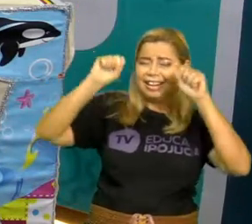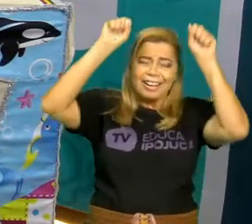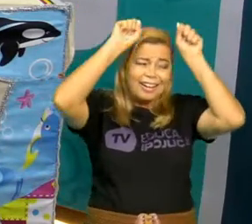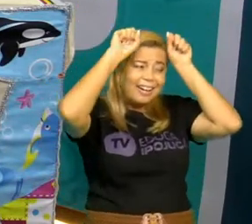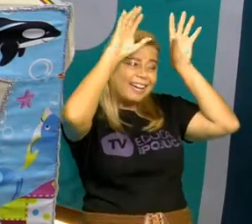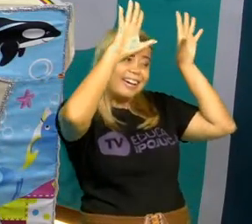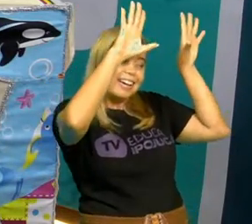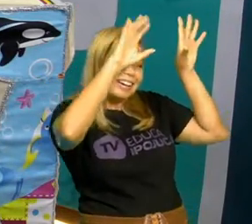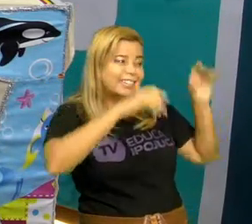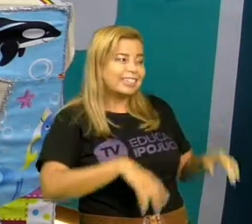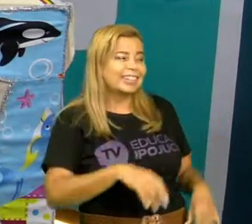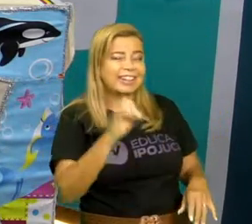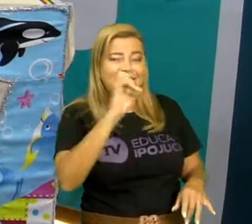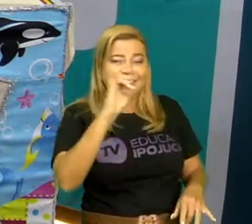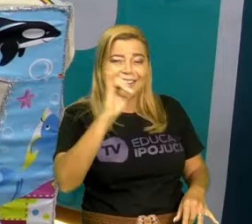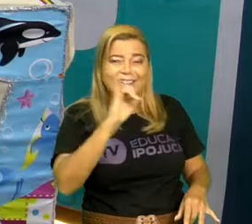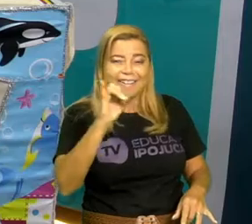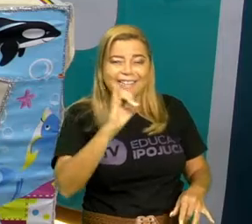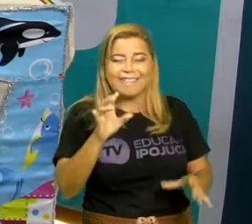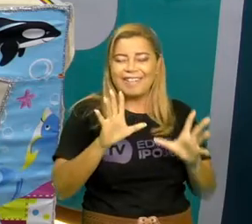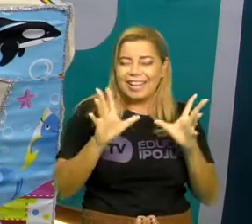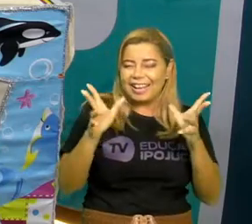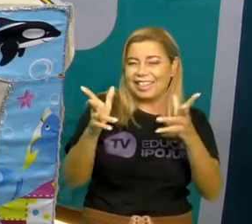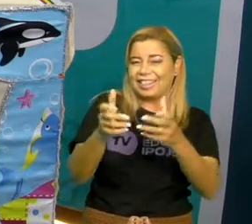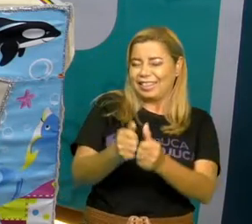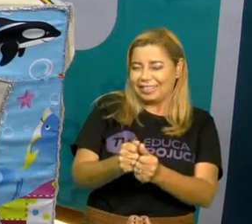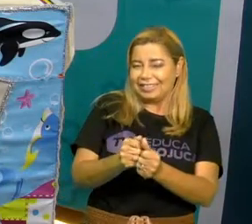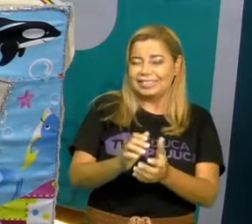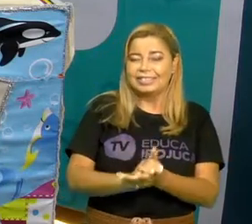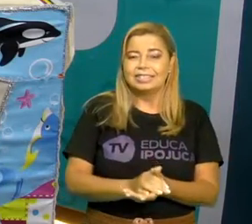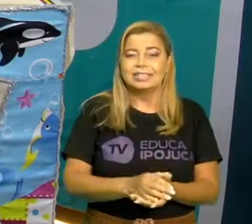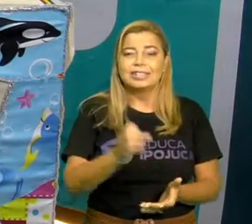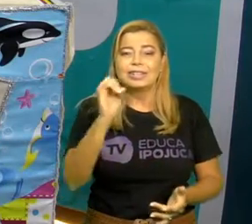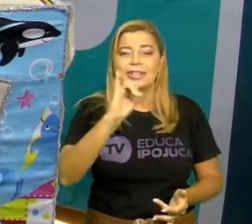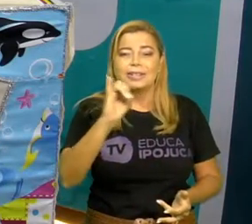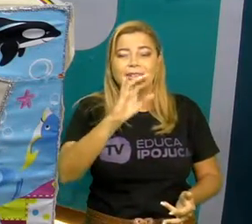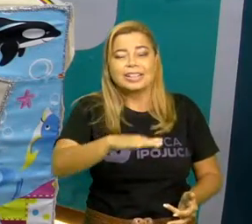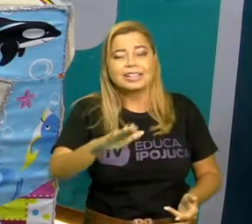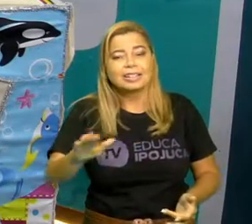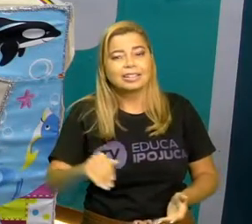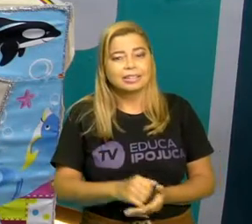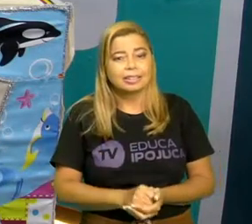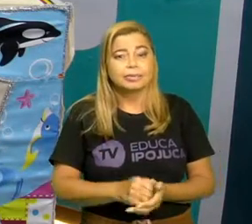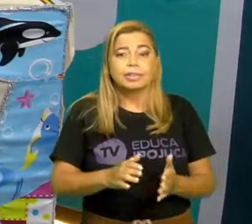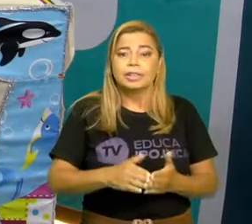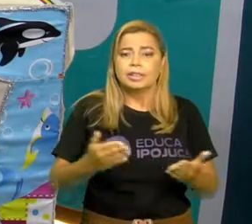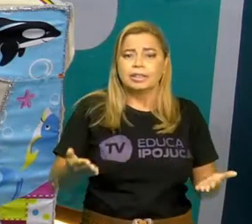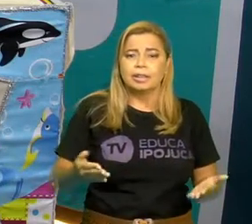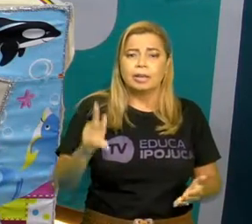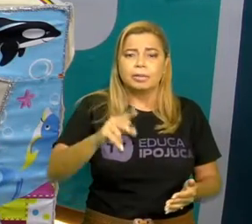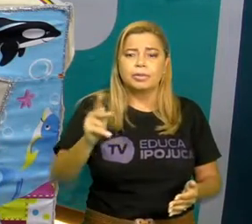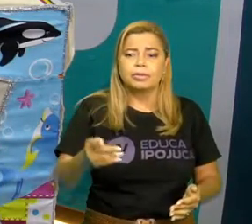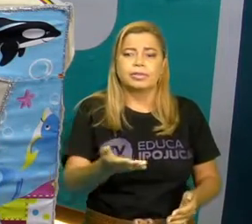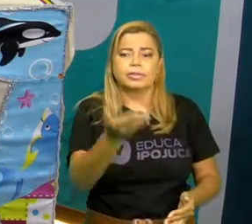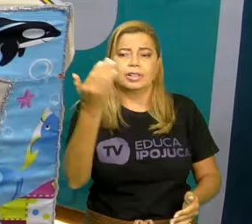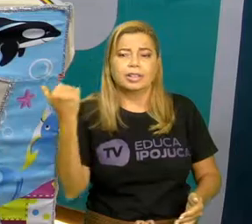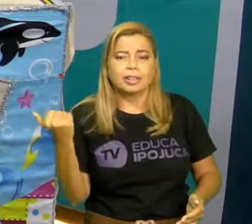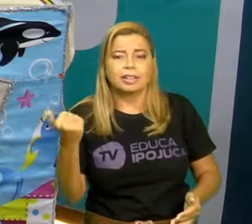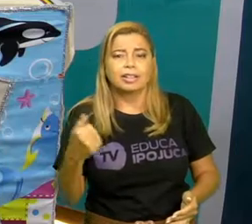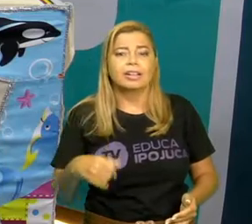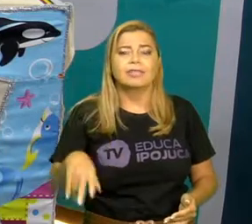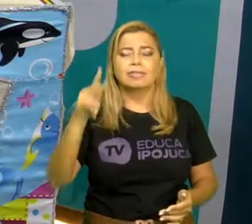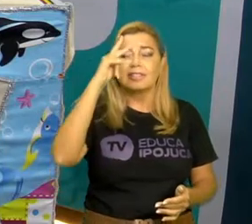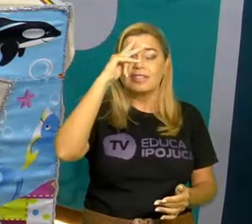Tiavi, olá a todos! Olá, gente! E hoje Tia Lê trouxe uma história daquelas.